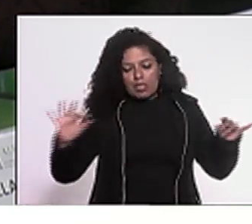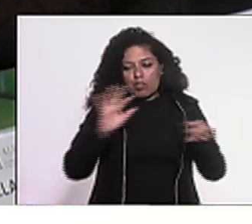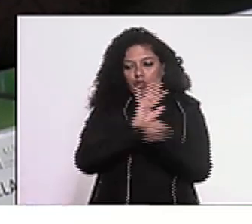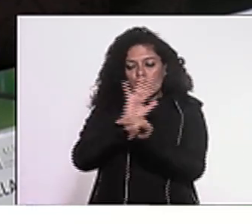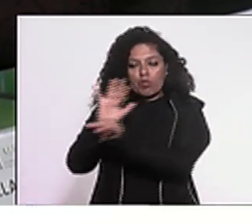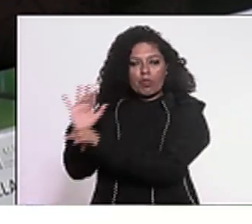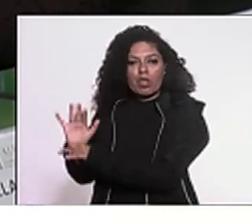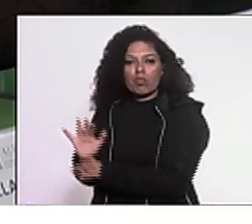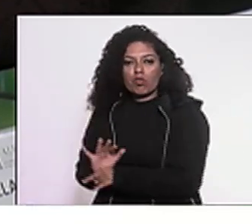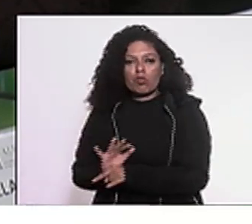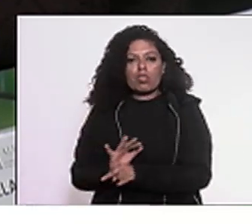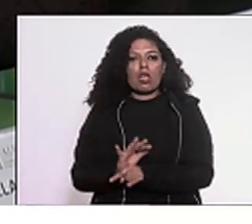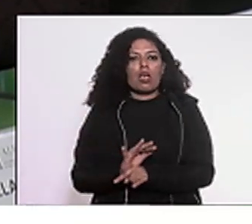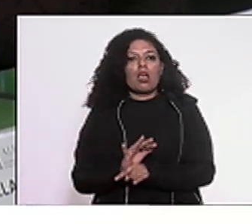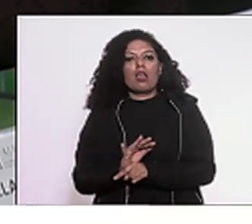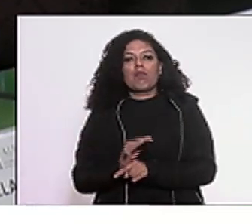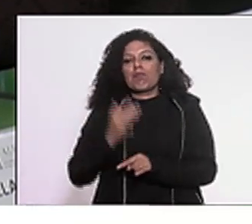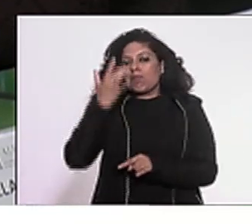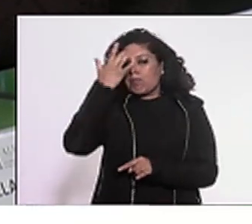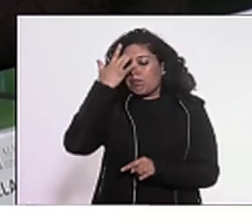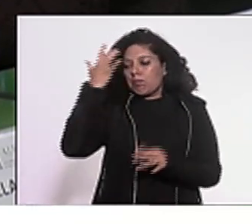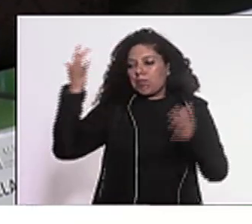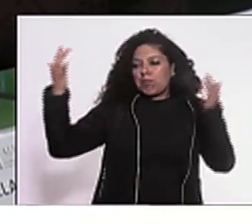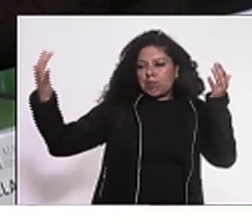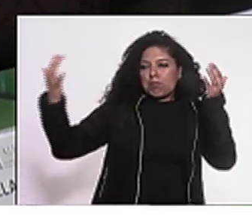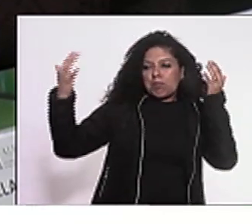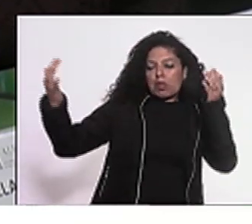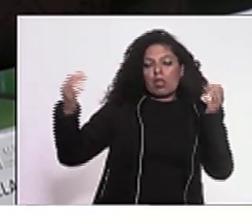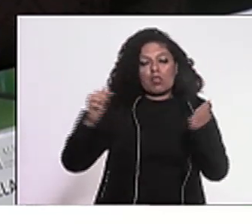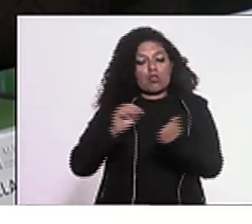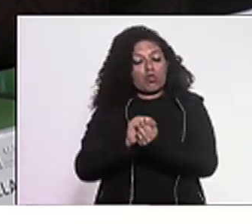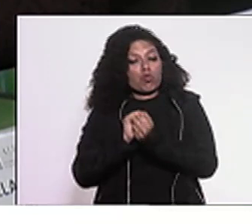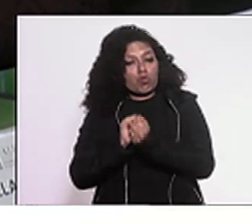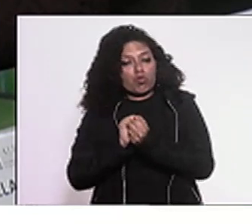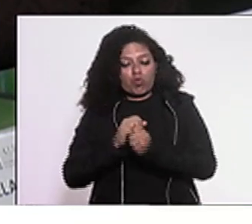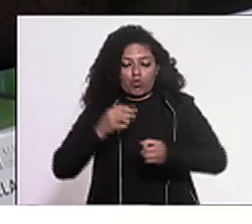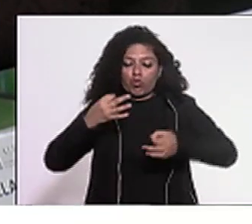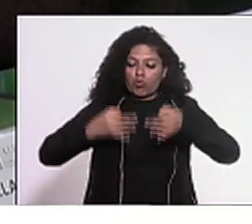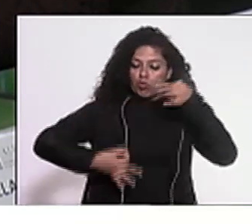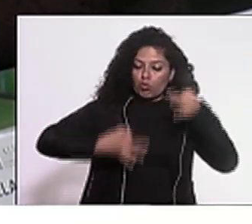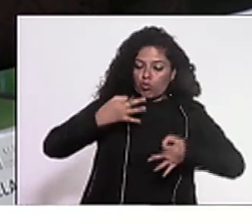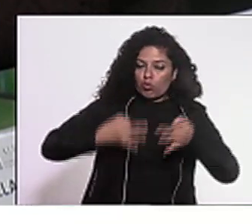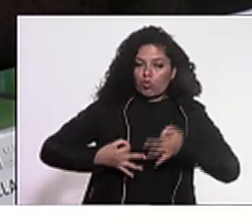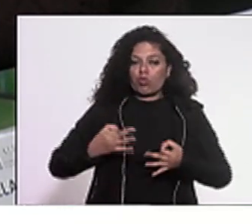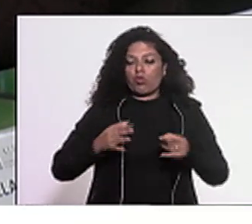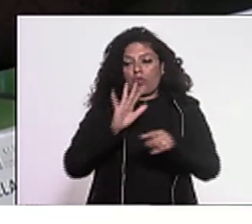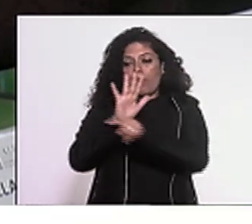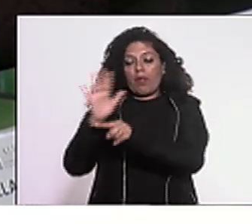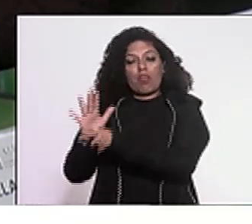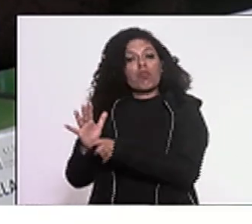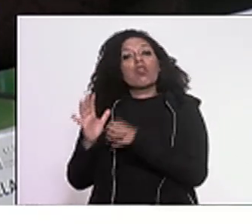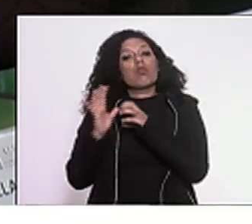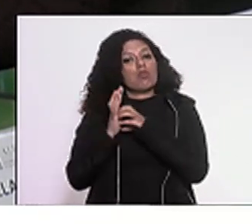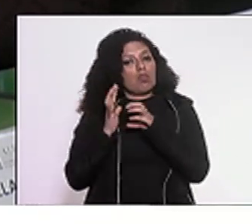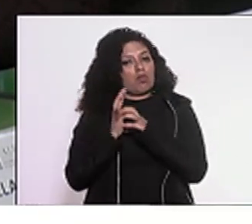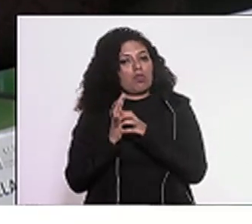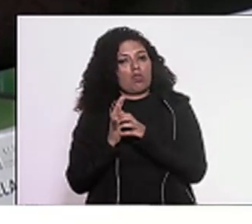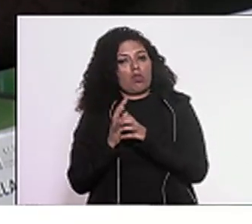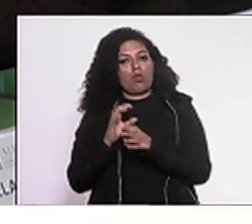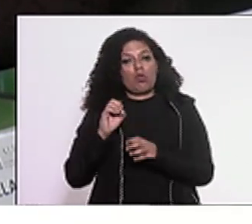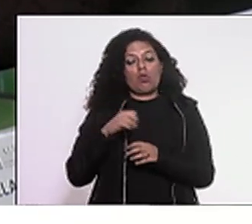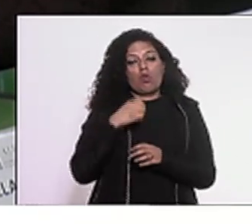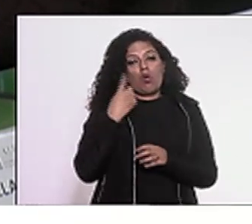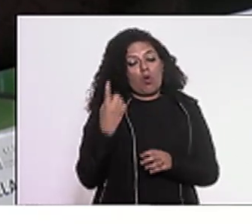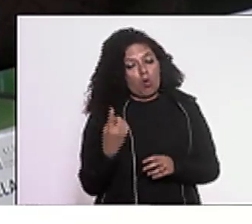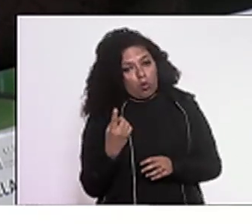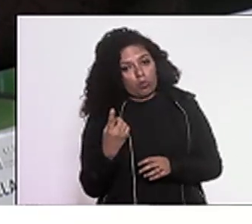atendimento com atendimento psicossocial e jurídico para esses funcionários? Ou uma rede onde